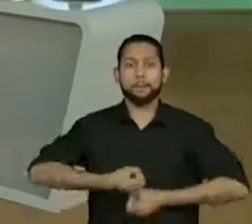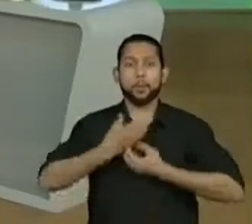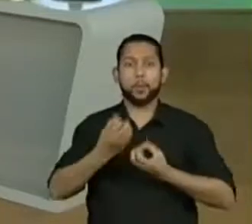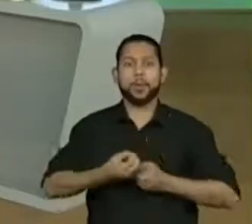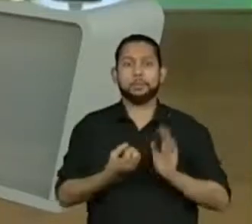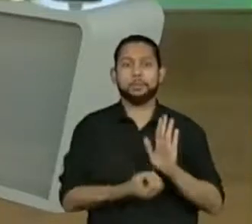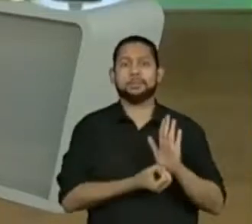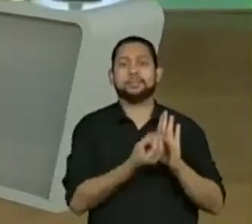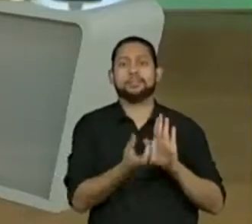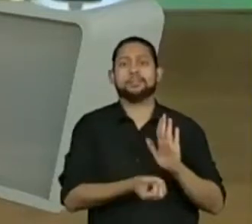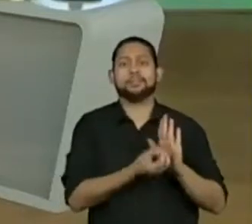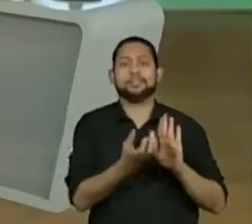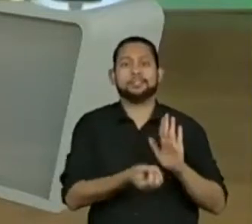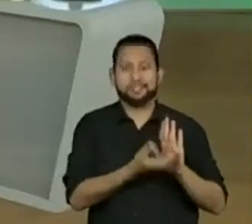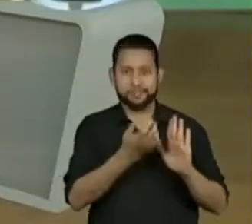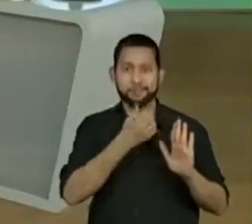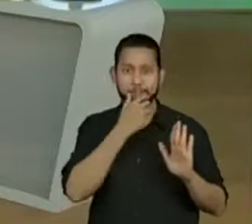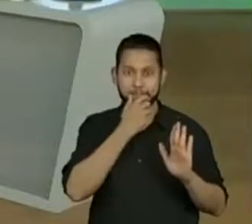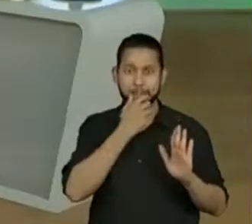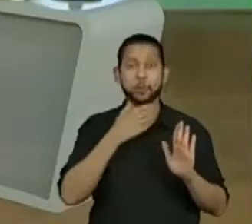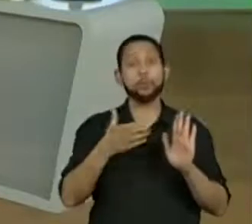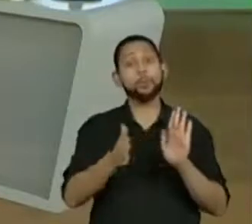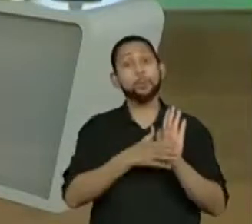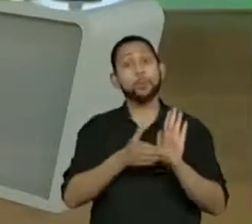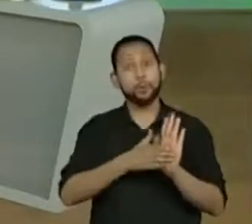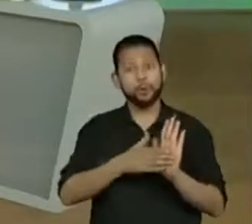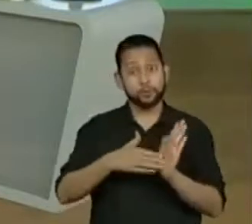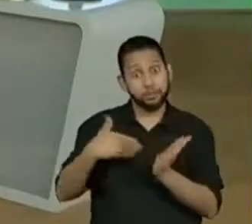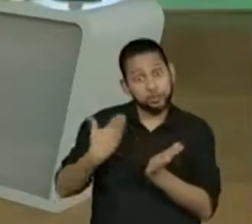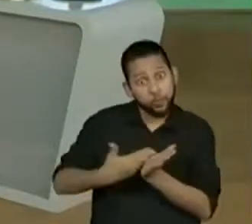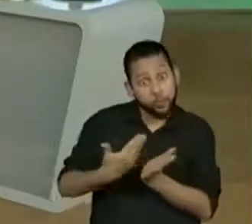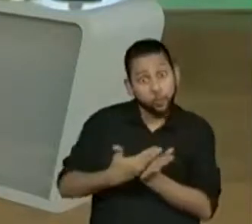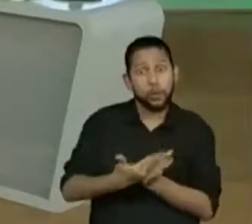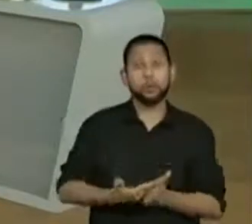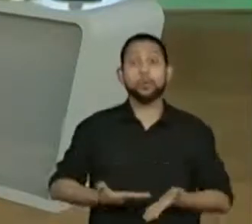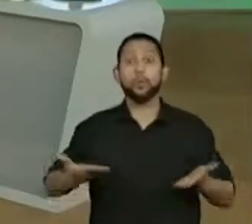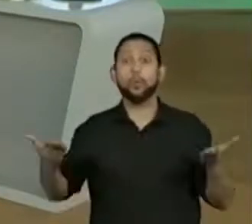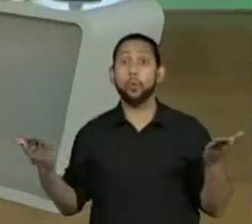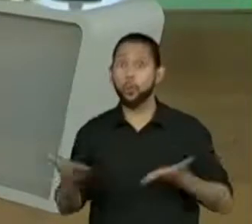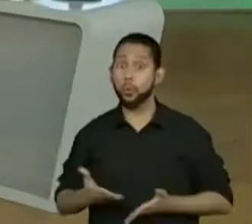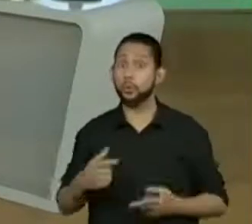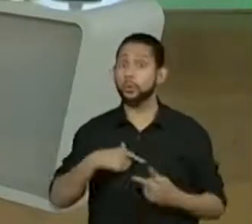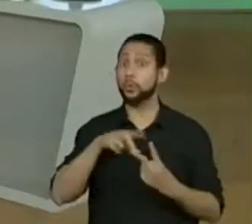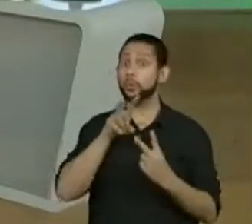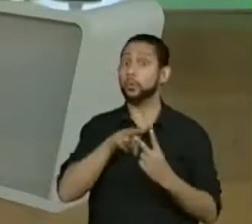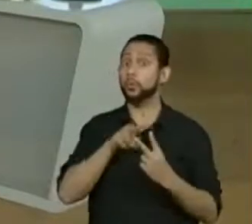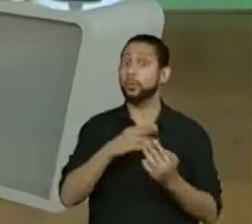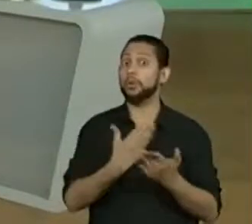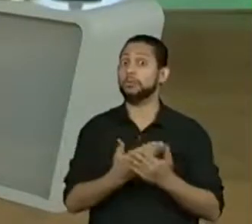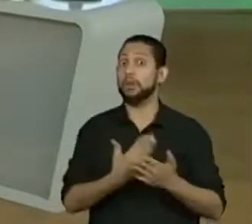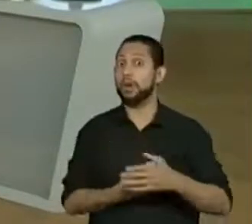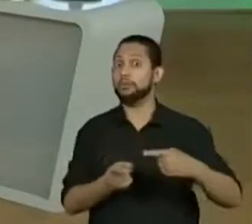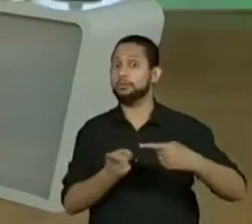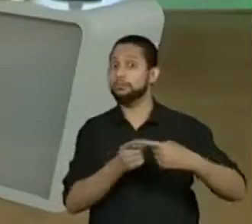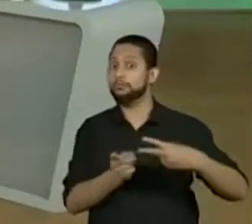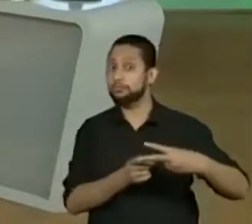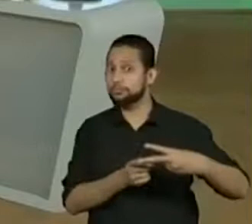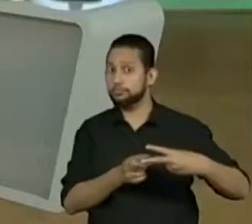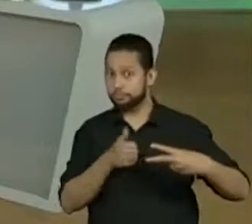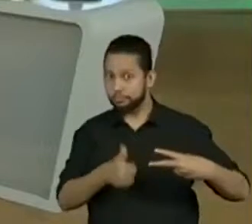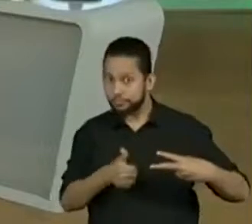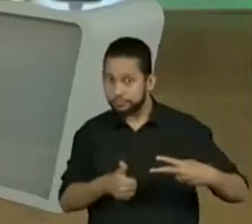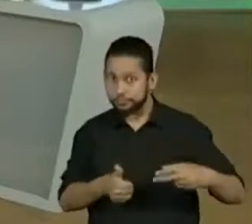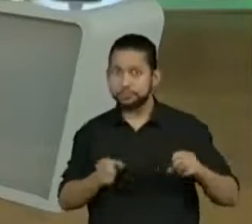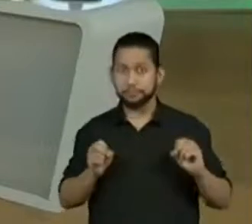essa é a nossa proposta da sequência que teremos hoje duas aulas novamente dobradinha'